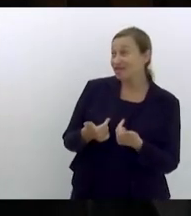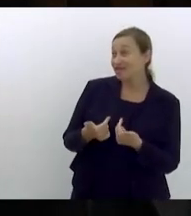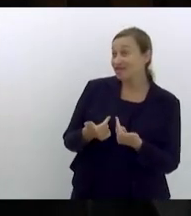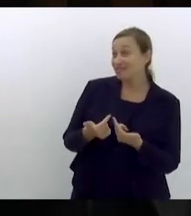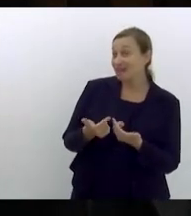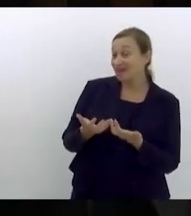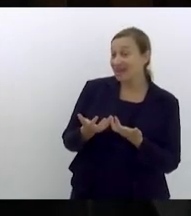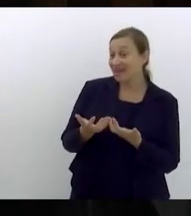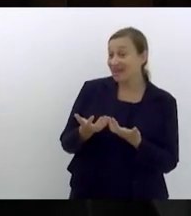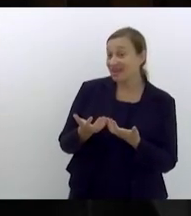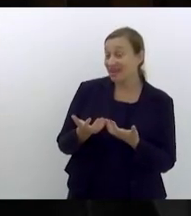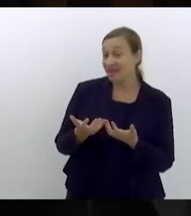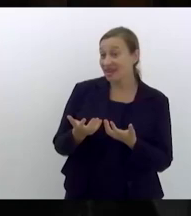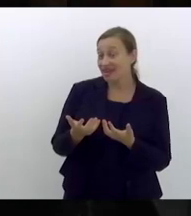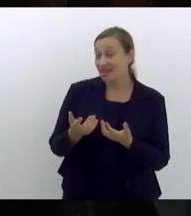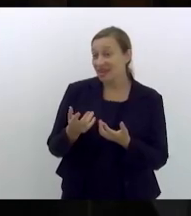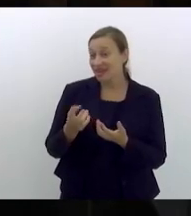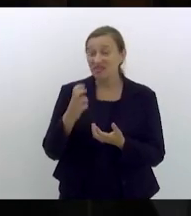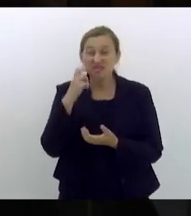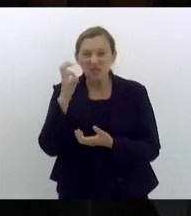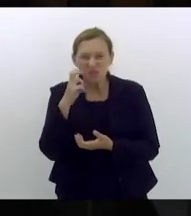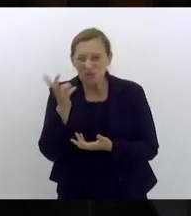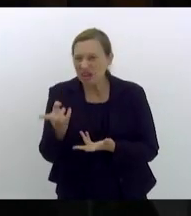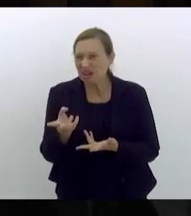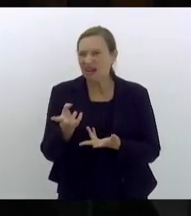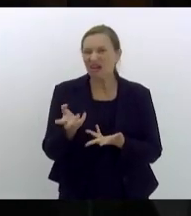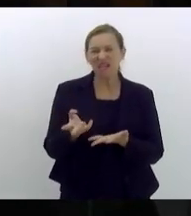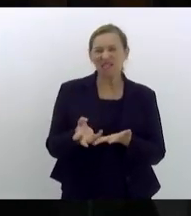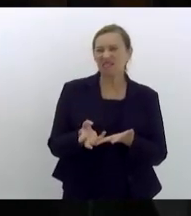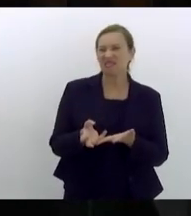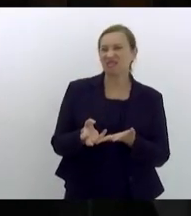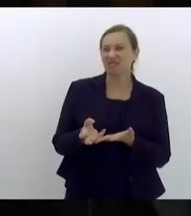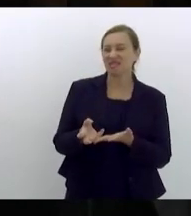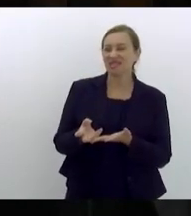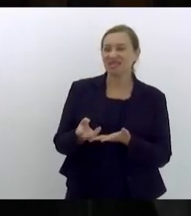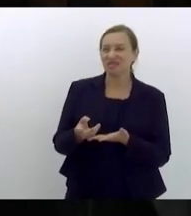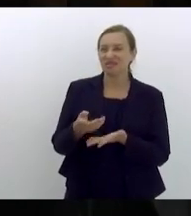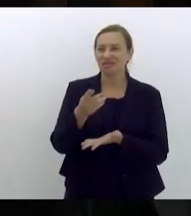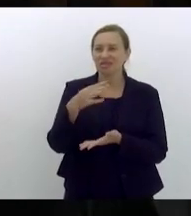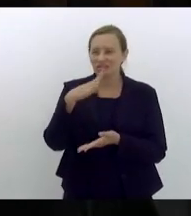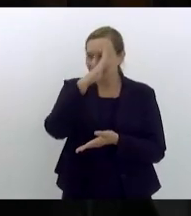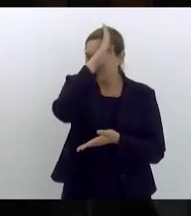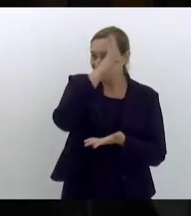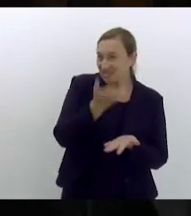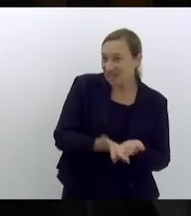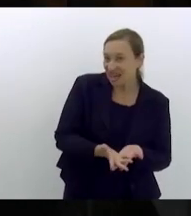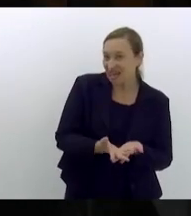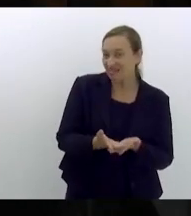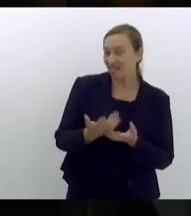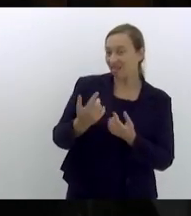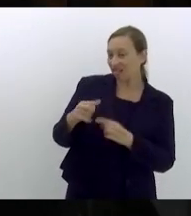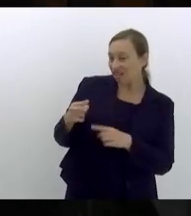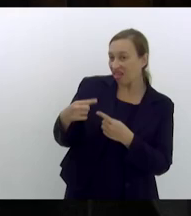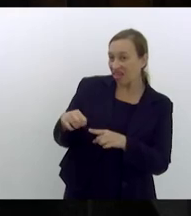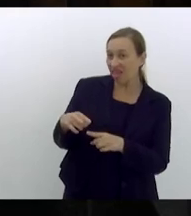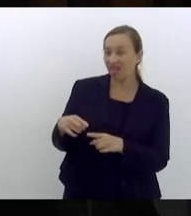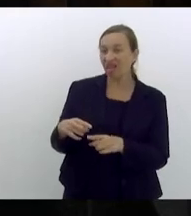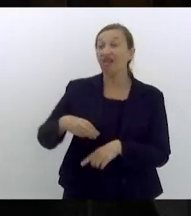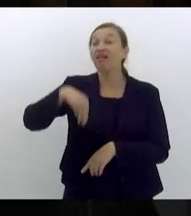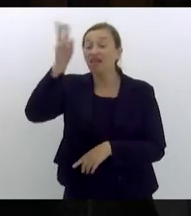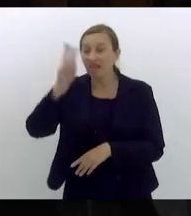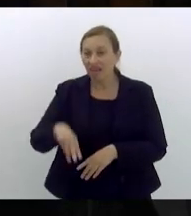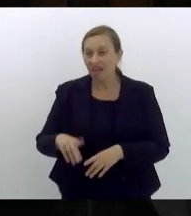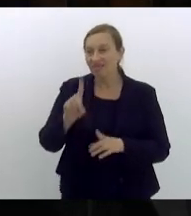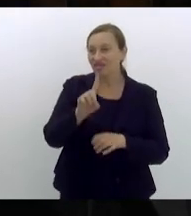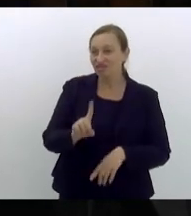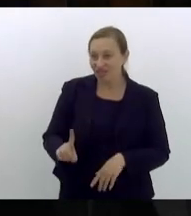tentar inibir a nossa liberdade é uma atitude de que a gente sabe que muito bem que é feita para intimidar quem é de direita